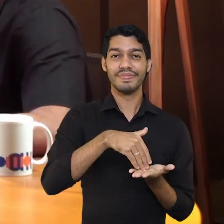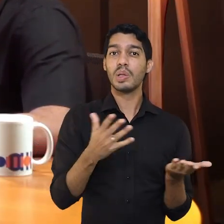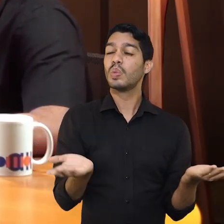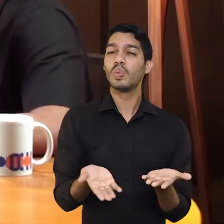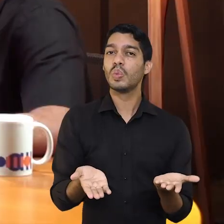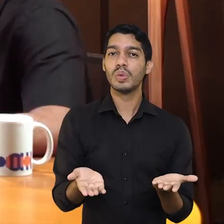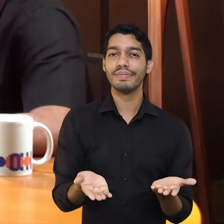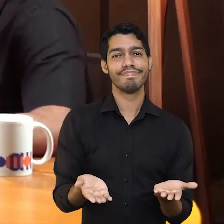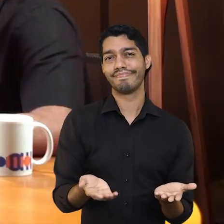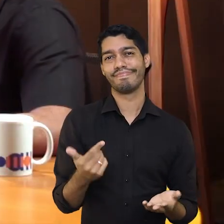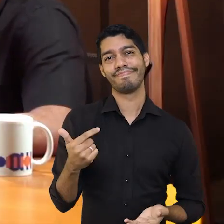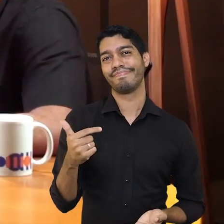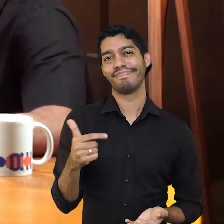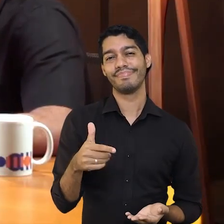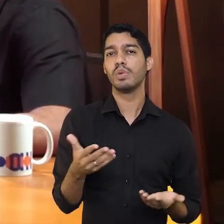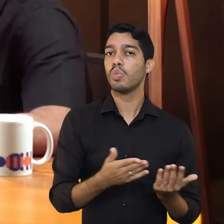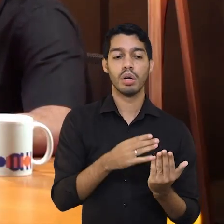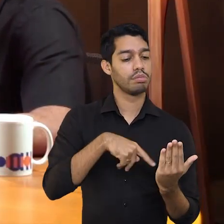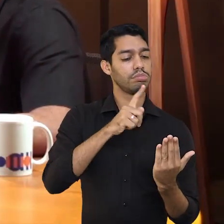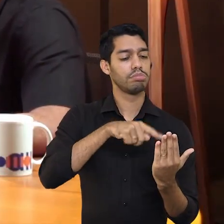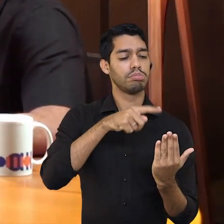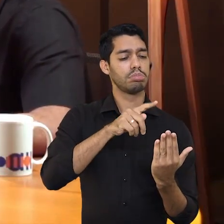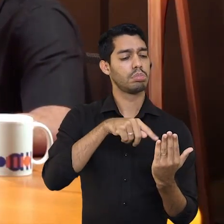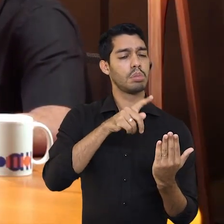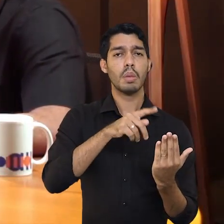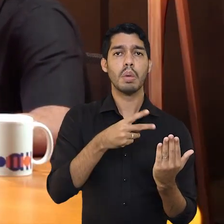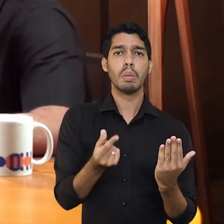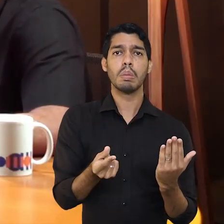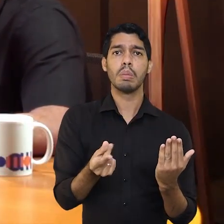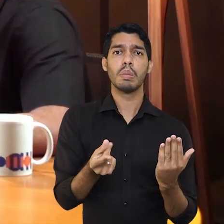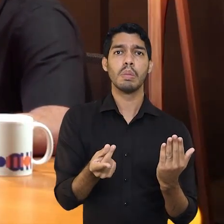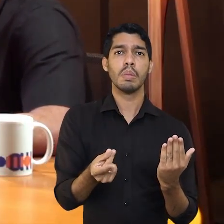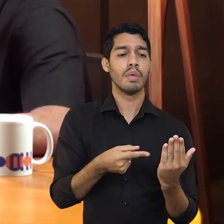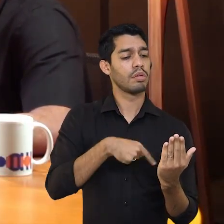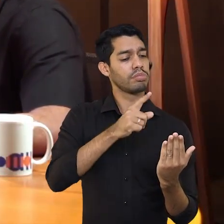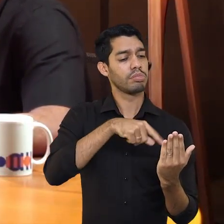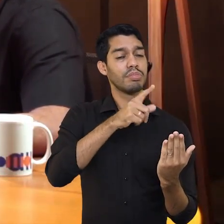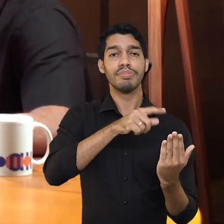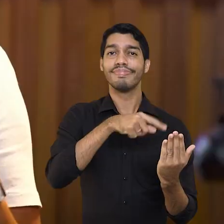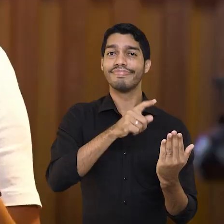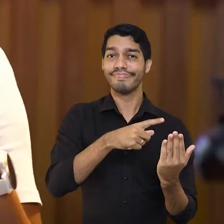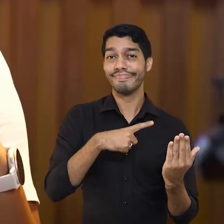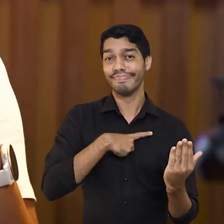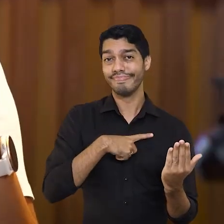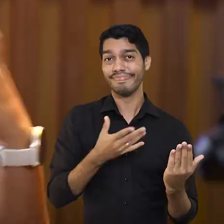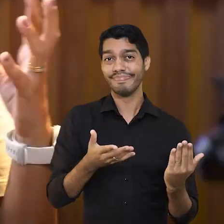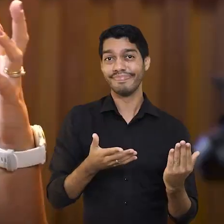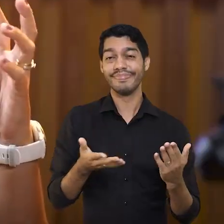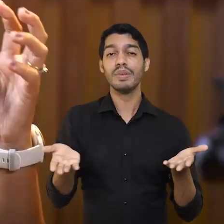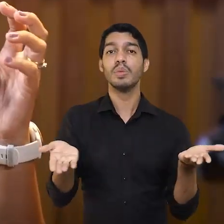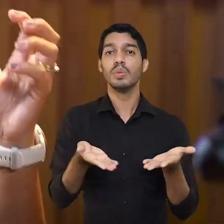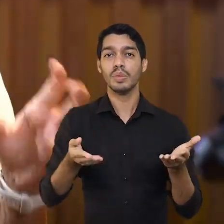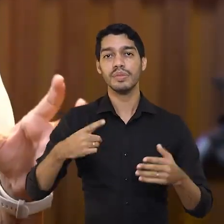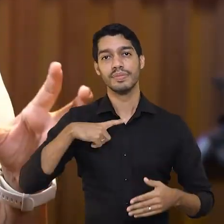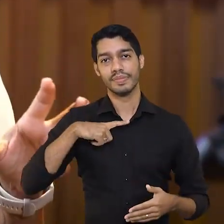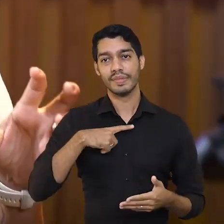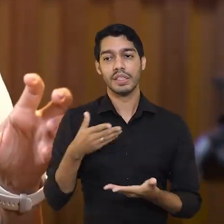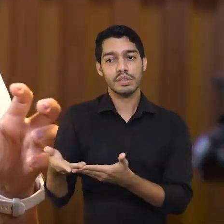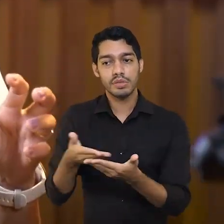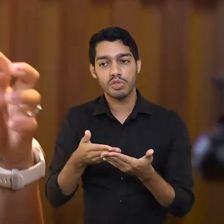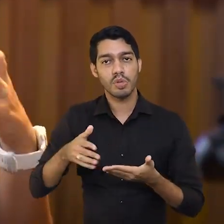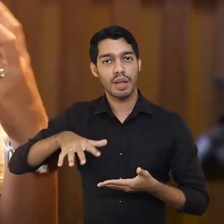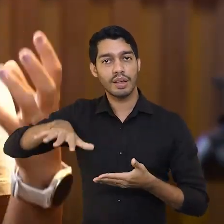essa sensação de que nunca tem fim faz a gente continuar ali, vendo aqueles conteúdos e seguindo ali. Então, hoje em dia, existem estudos